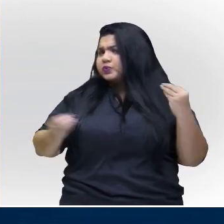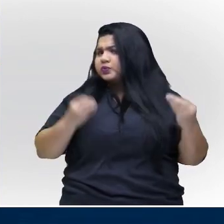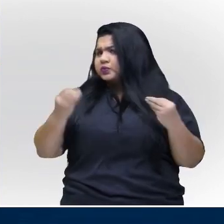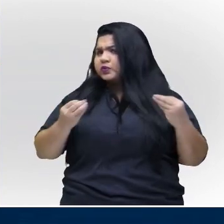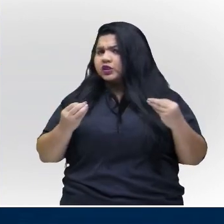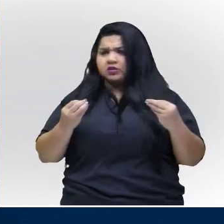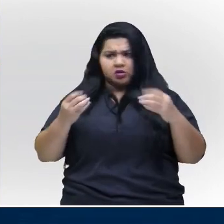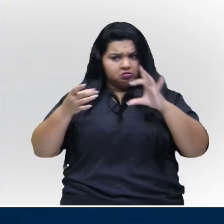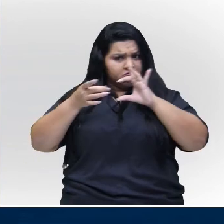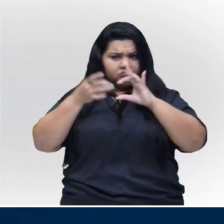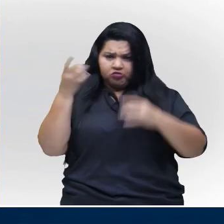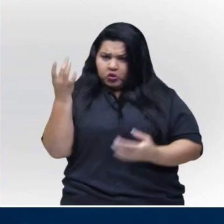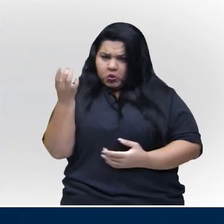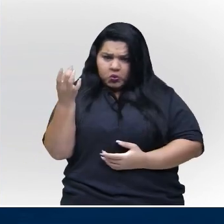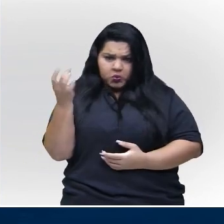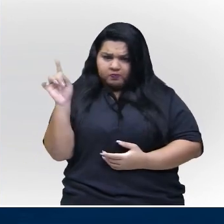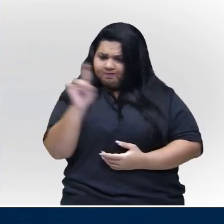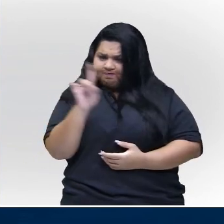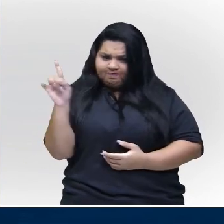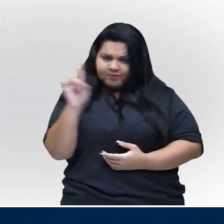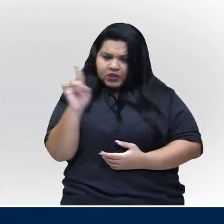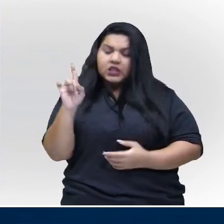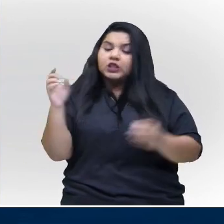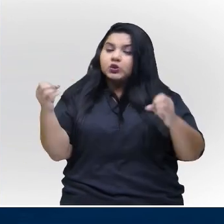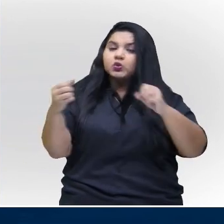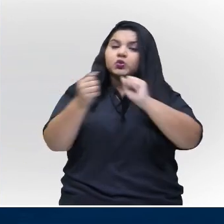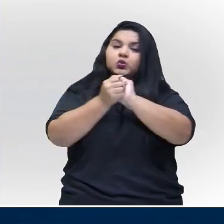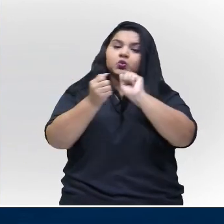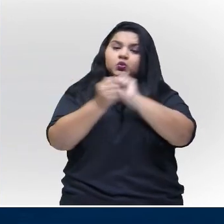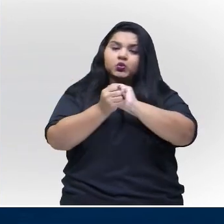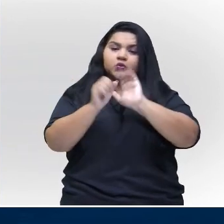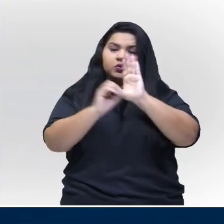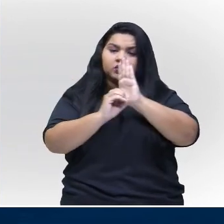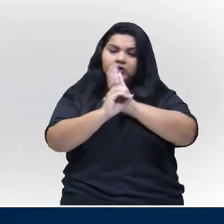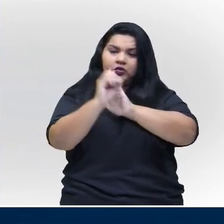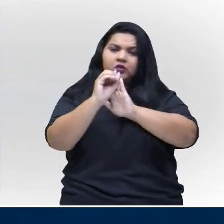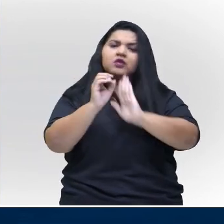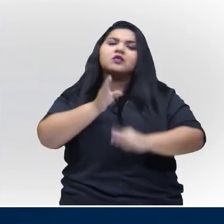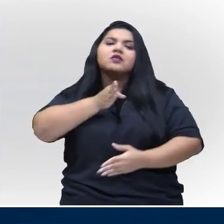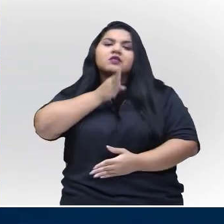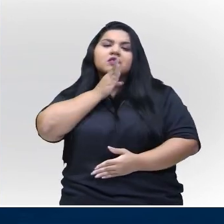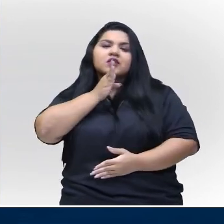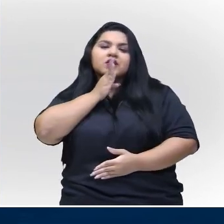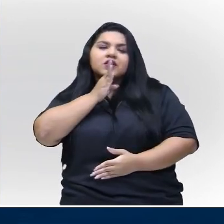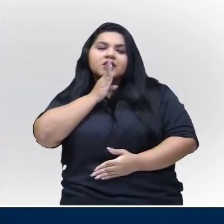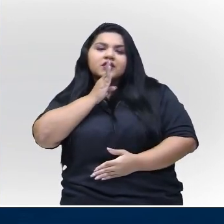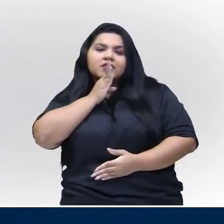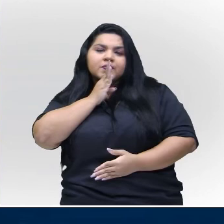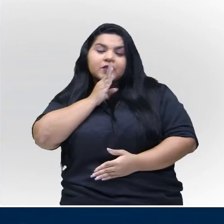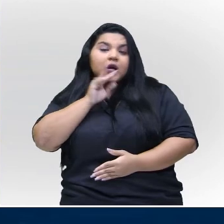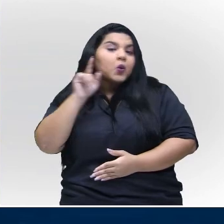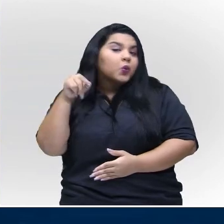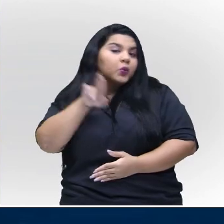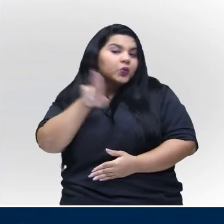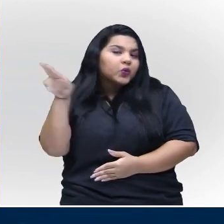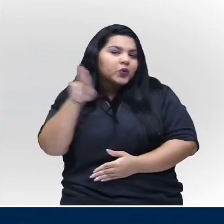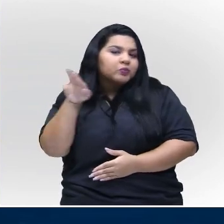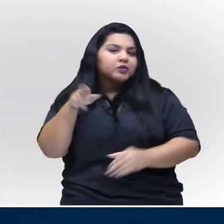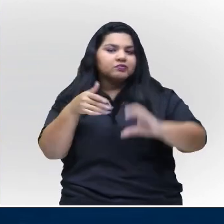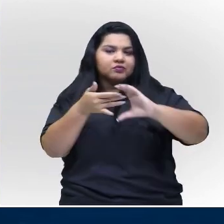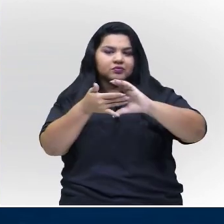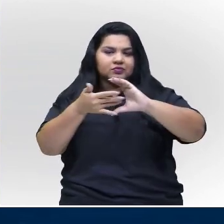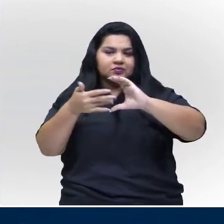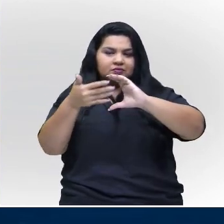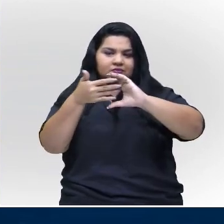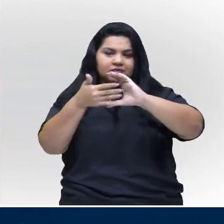estar sozinho, ele vai estar sempre em associação com as organelas, ele vai ser conhecido como citoplasma, ok?